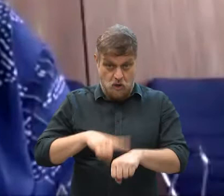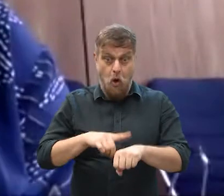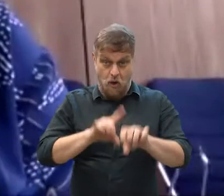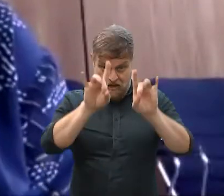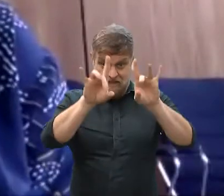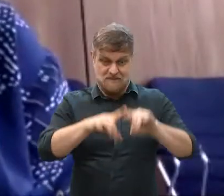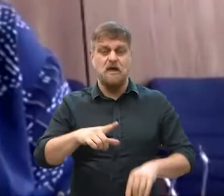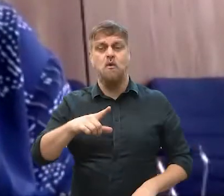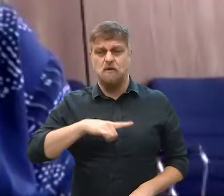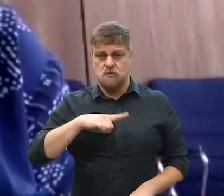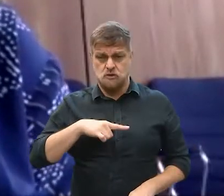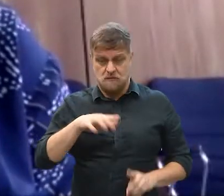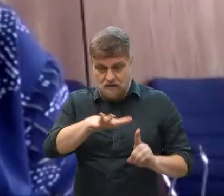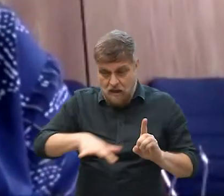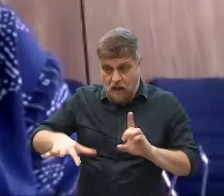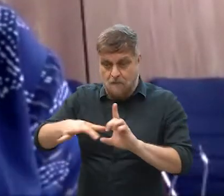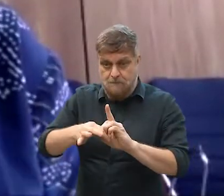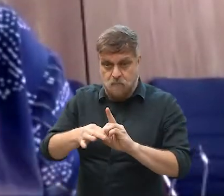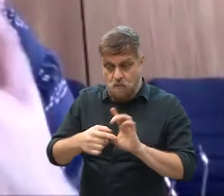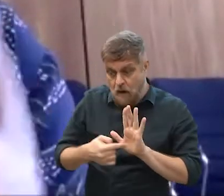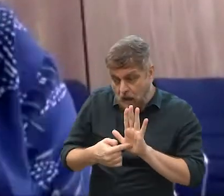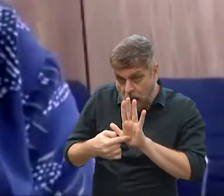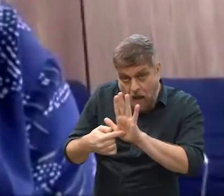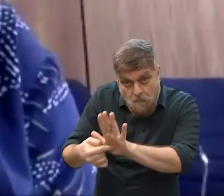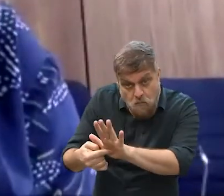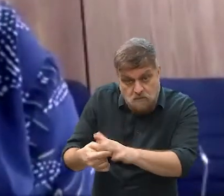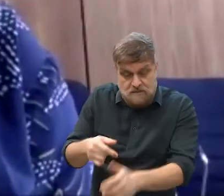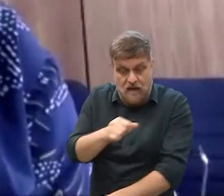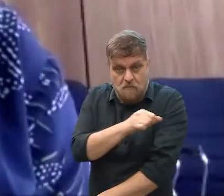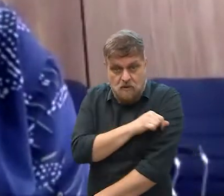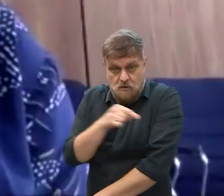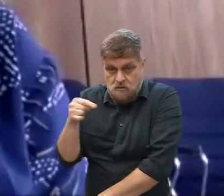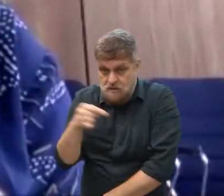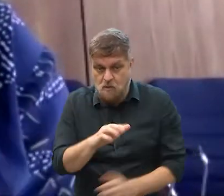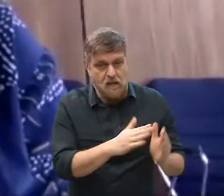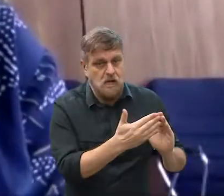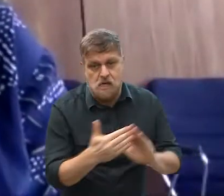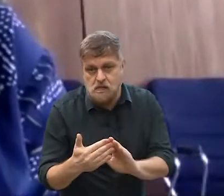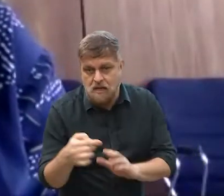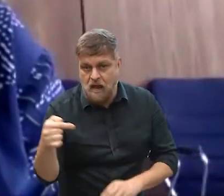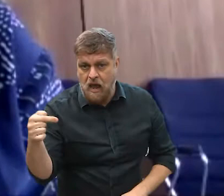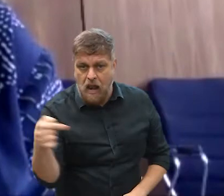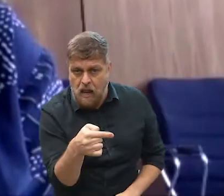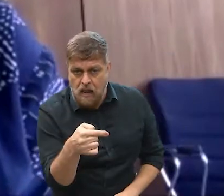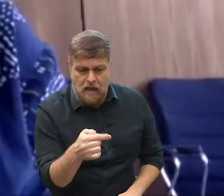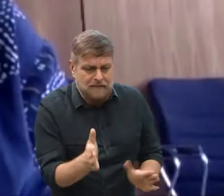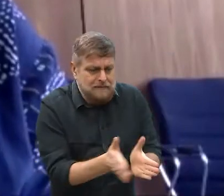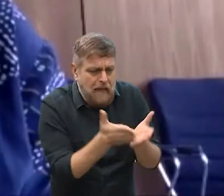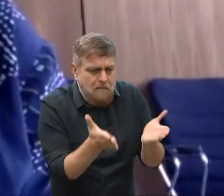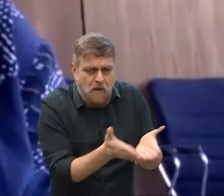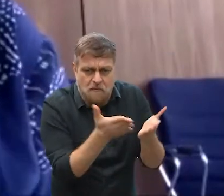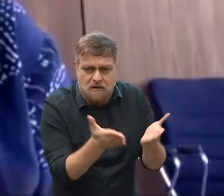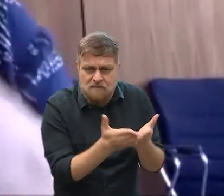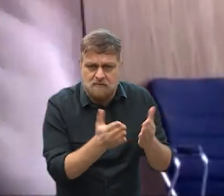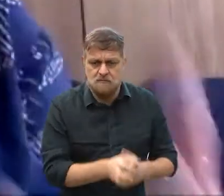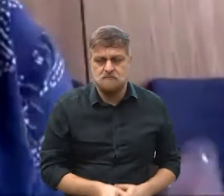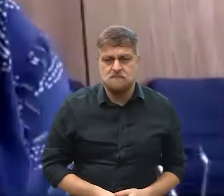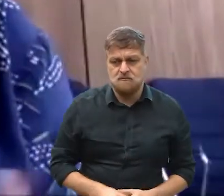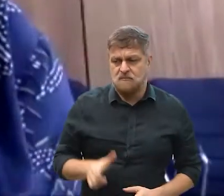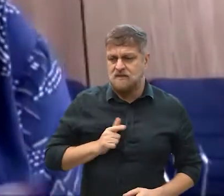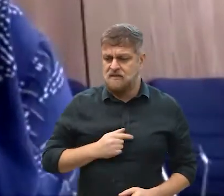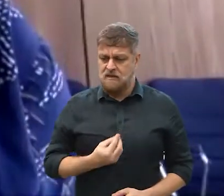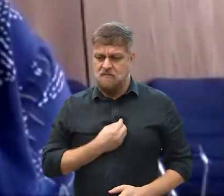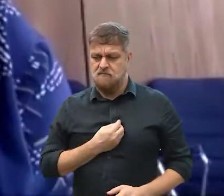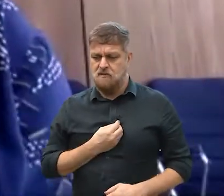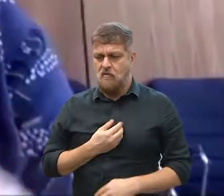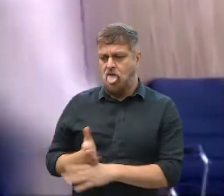muito especiais com os estudantes, de mostrar para eles que não era aquele lugar de extrema pobreza, que eles poderiam fazer o que eles